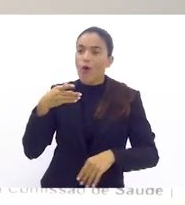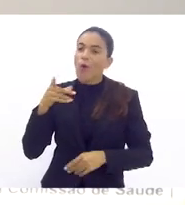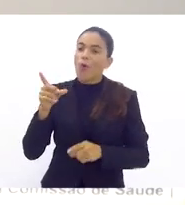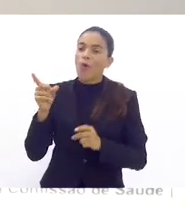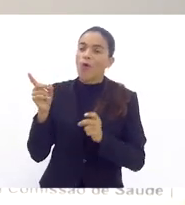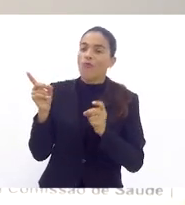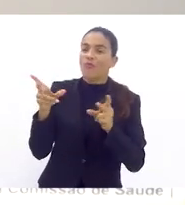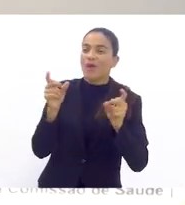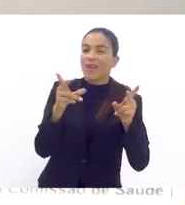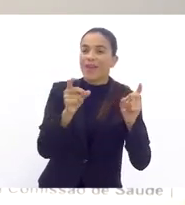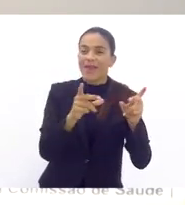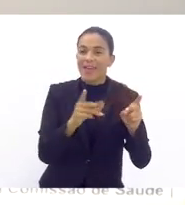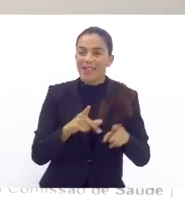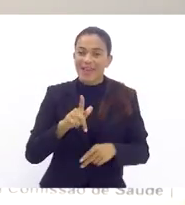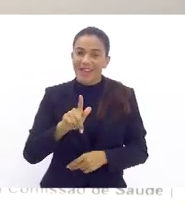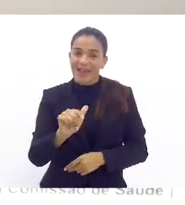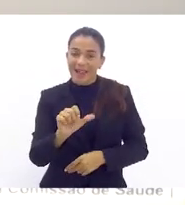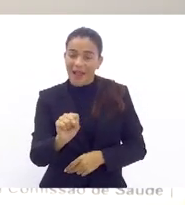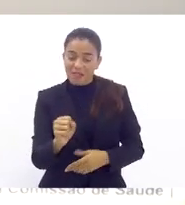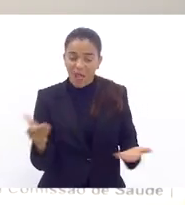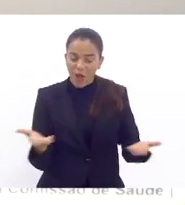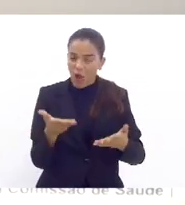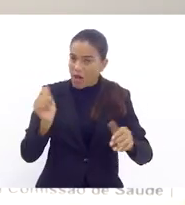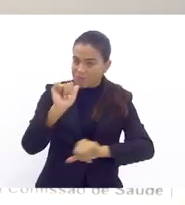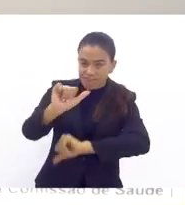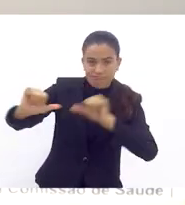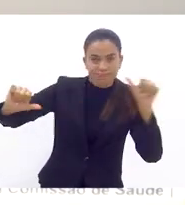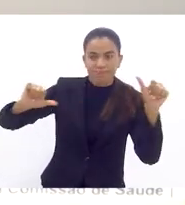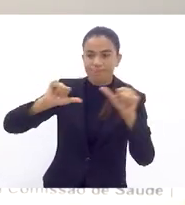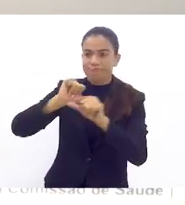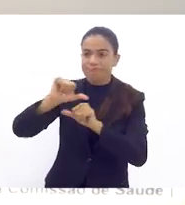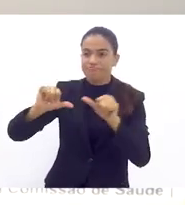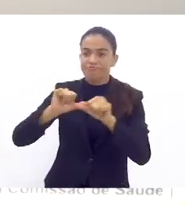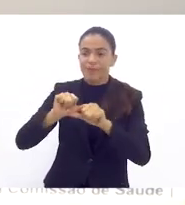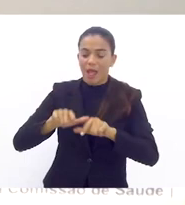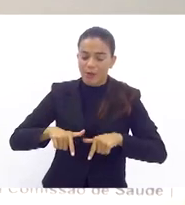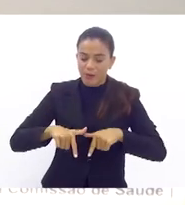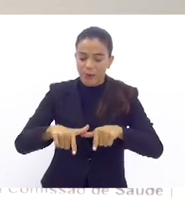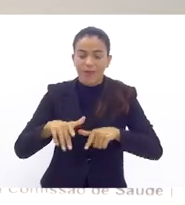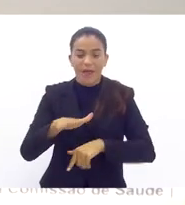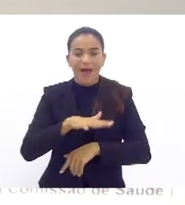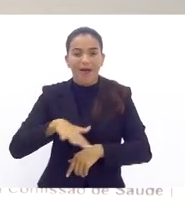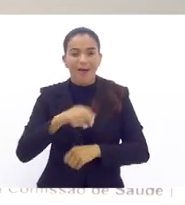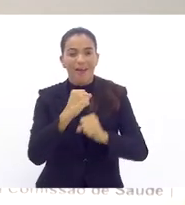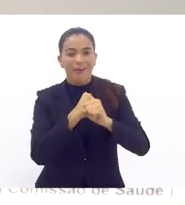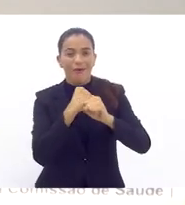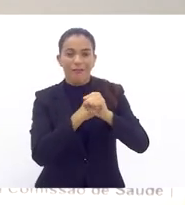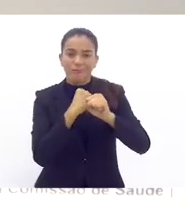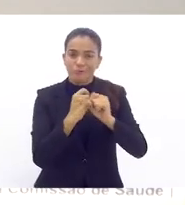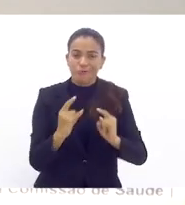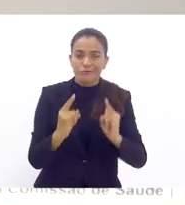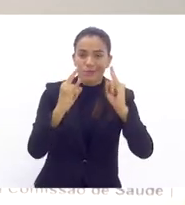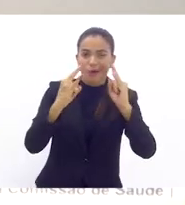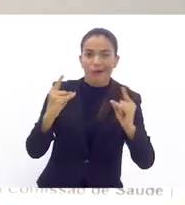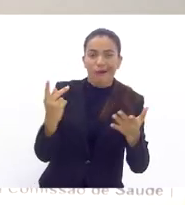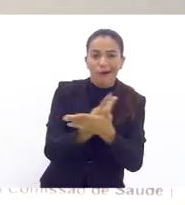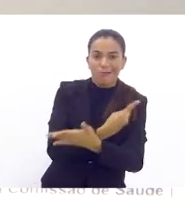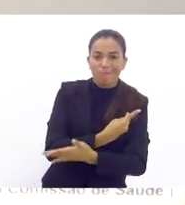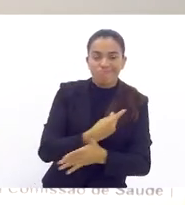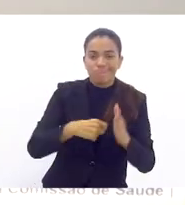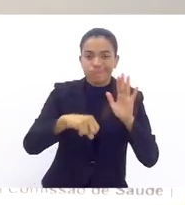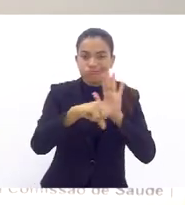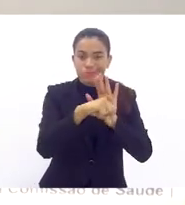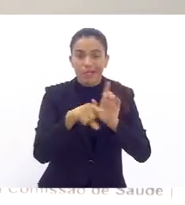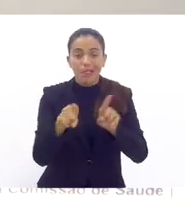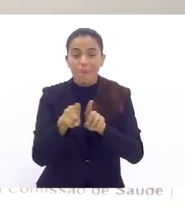ou a venda do bujão de gás e hoje atua, né, na questão da construção irregular, nos crimes